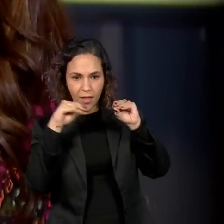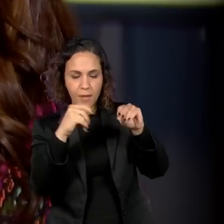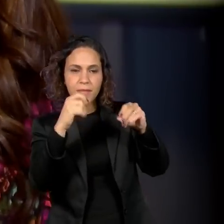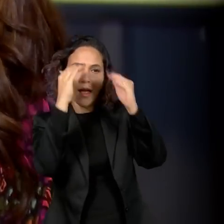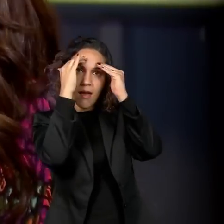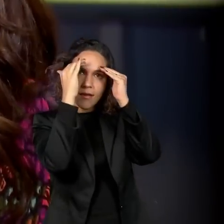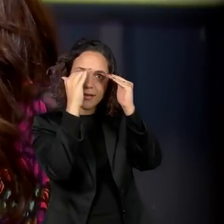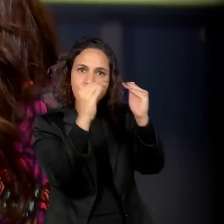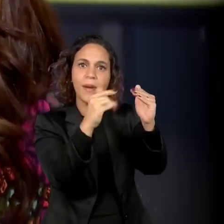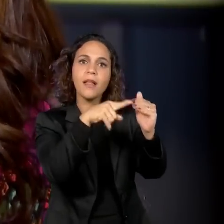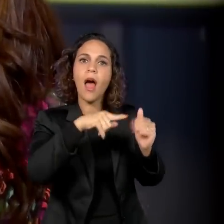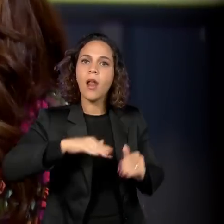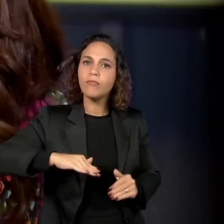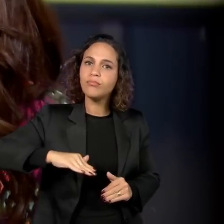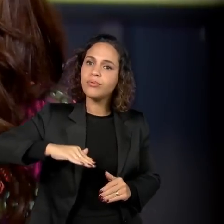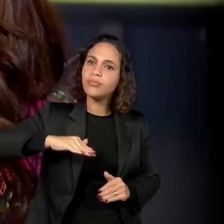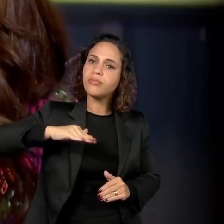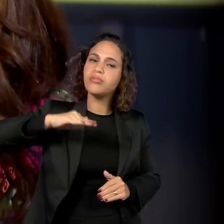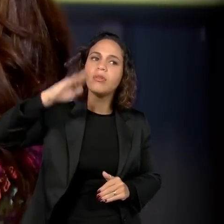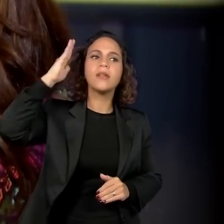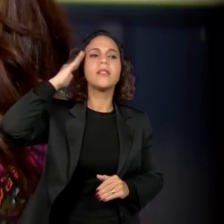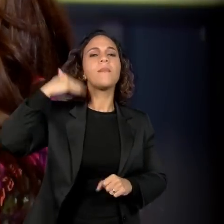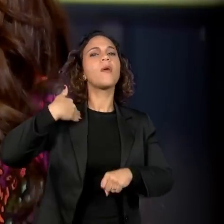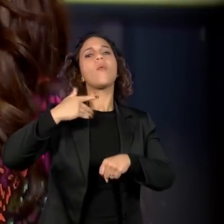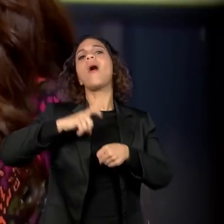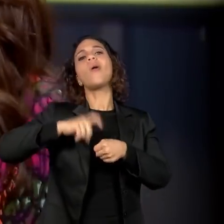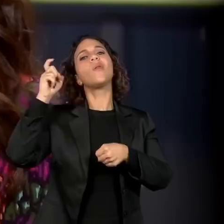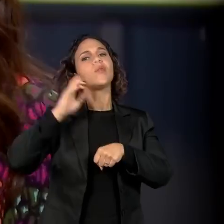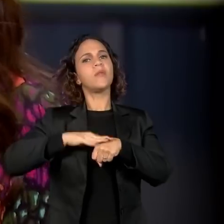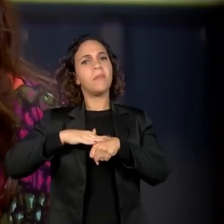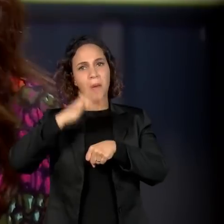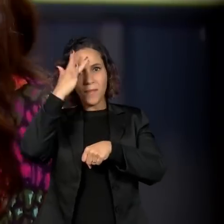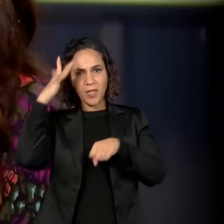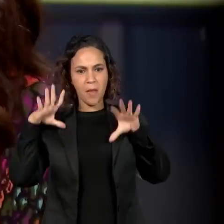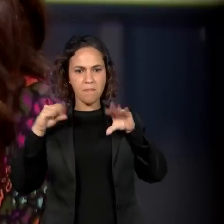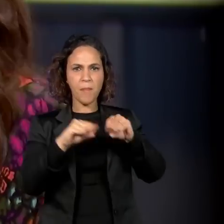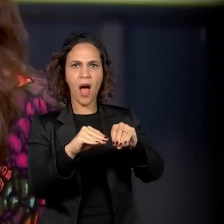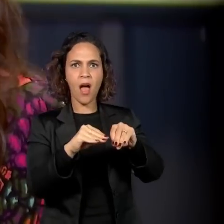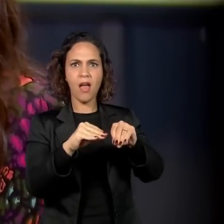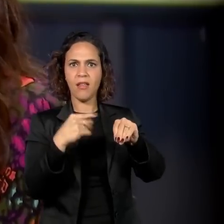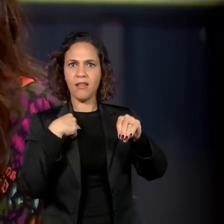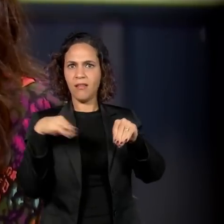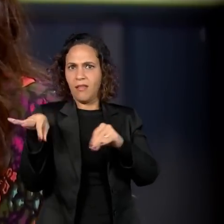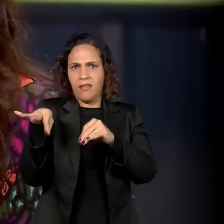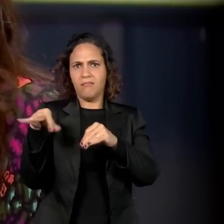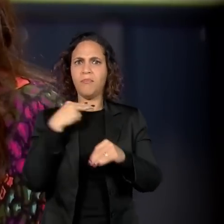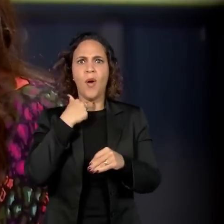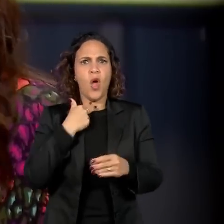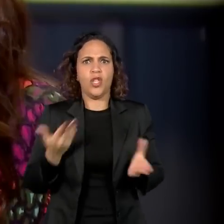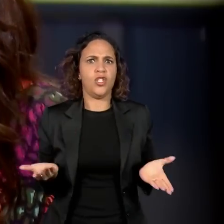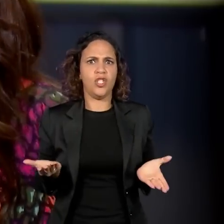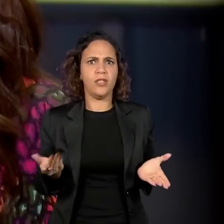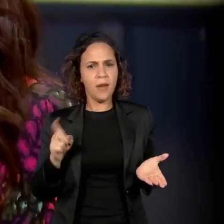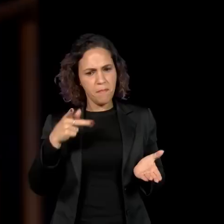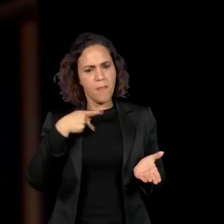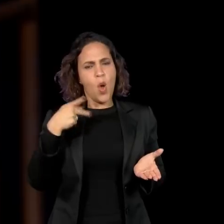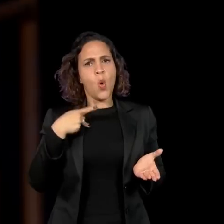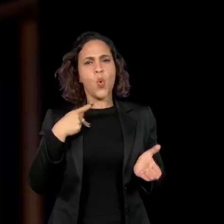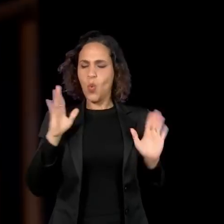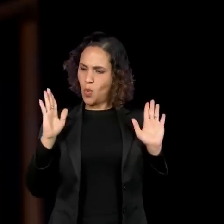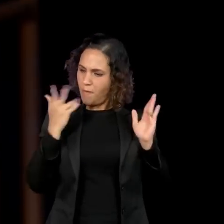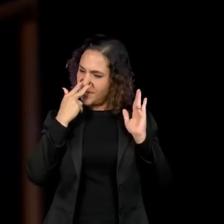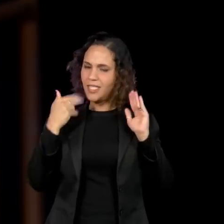construindo ao longo do tempo autonomia. Ela vai entendendo que ninguém pode chegar pegando na minha vulva assim. Que esse é um espaço... Em vez